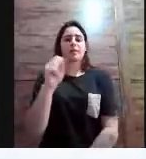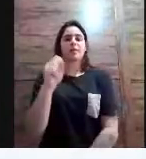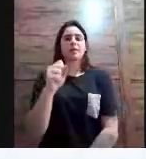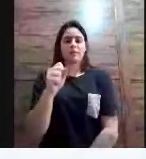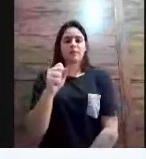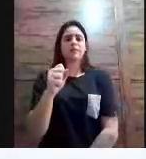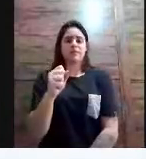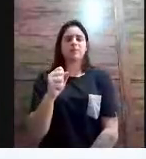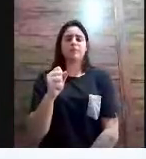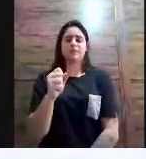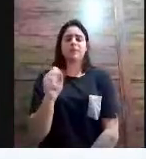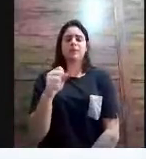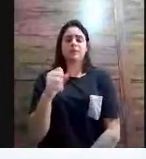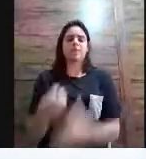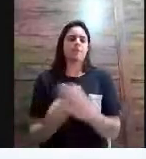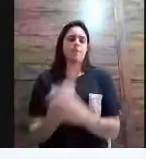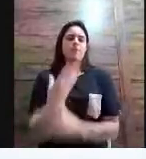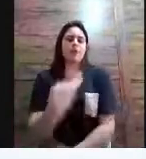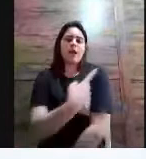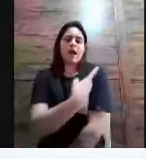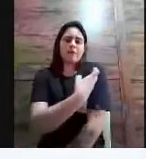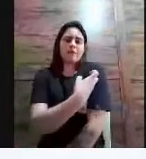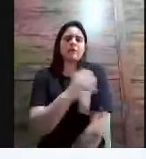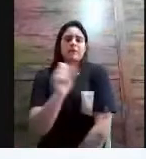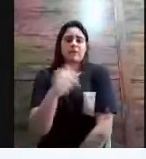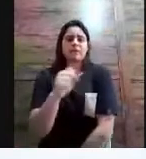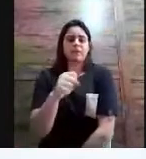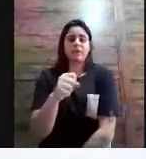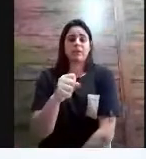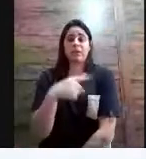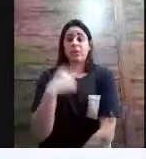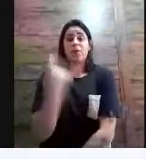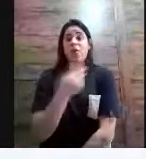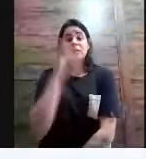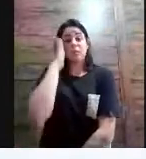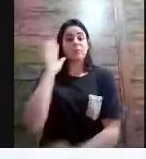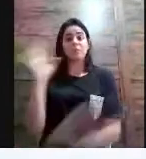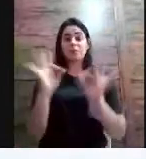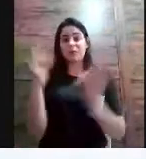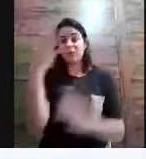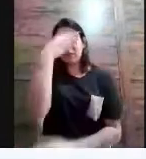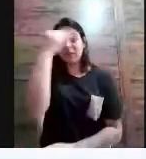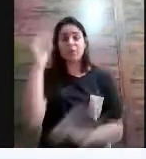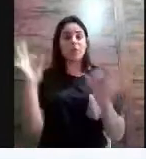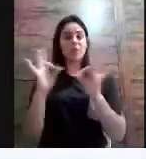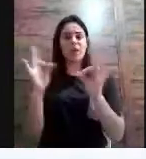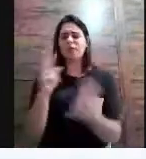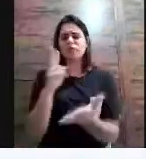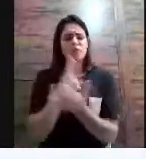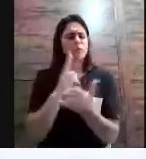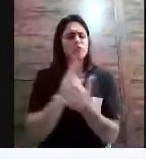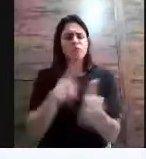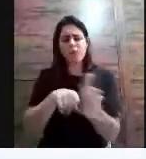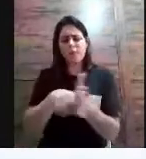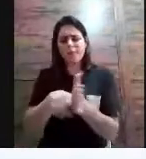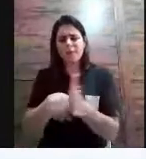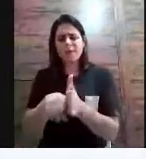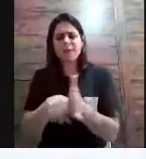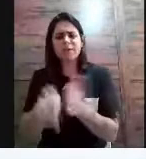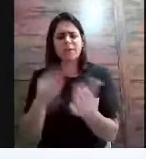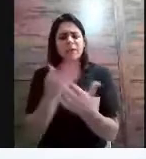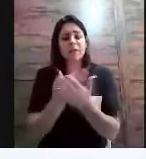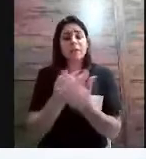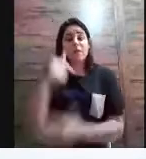demora, pode. Não se abandonou, digamos, Não, continua sendo pesquisada. Aqui mesmo em Curitiba vai